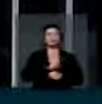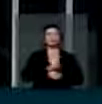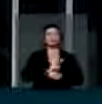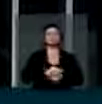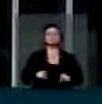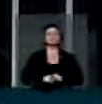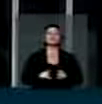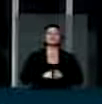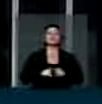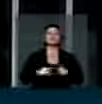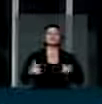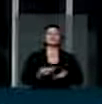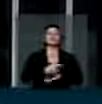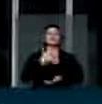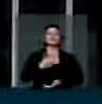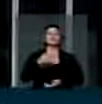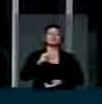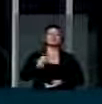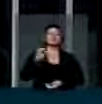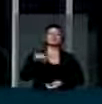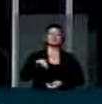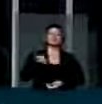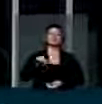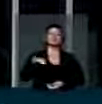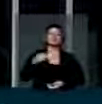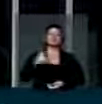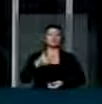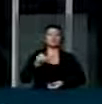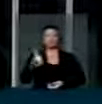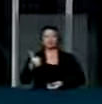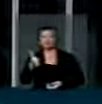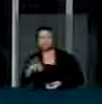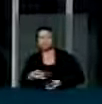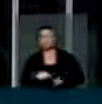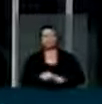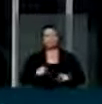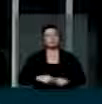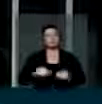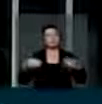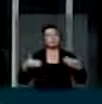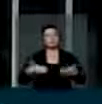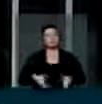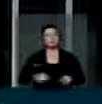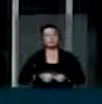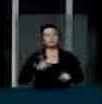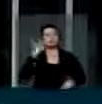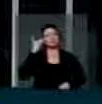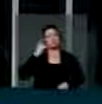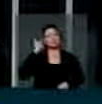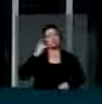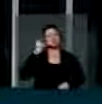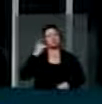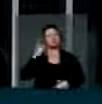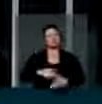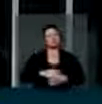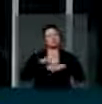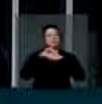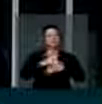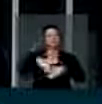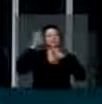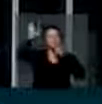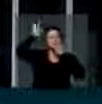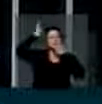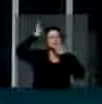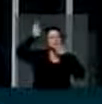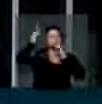foi realizada no 28 de novembro último, com a participação de parlamentares, lideranças